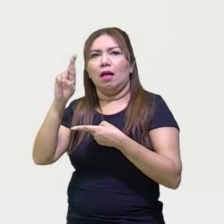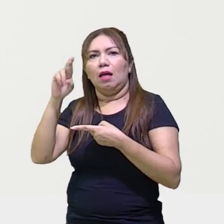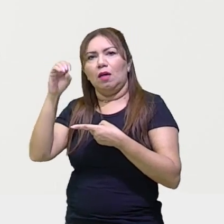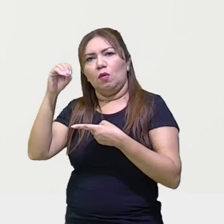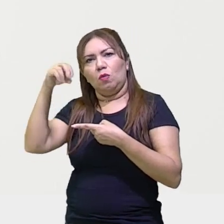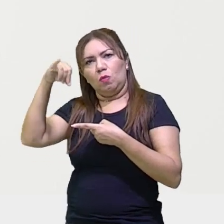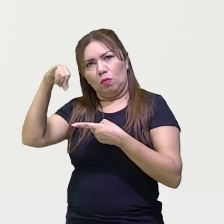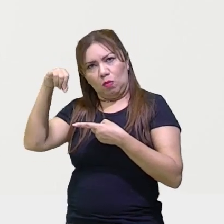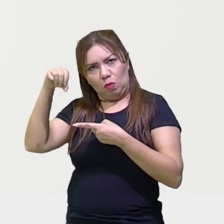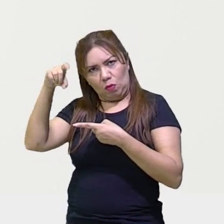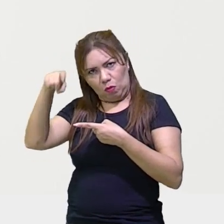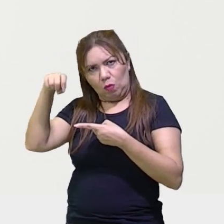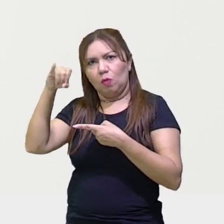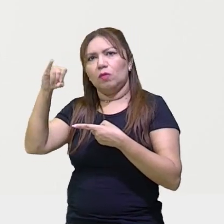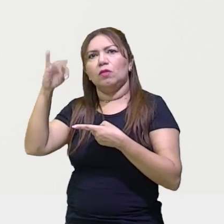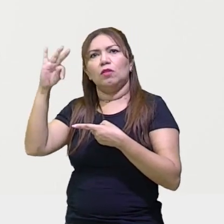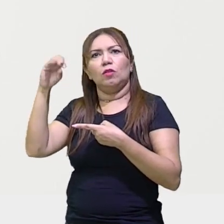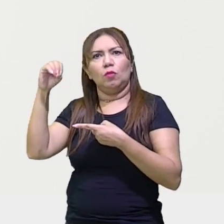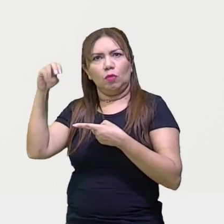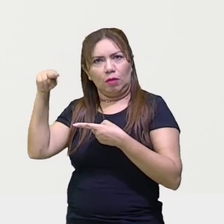água.